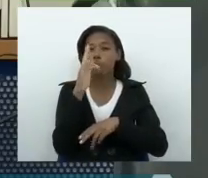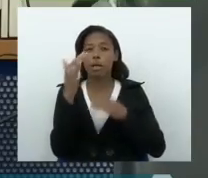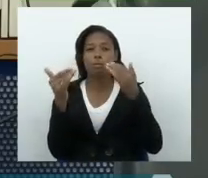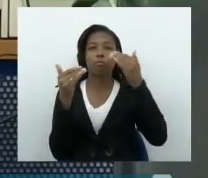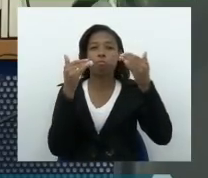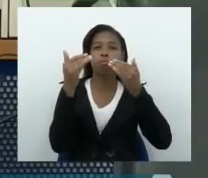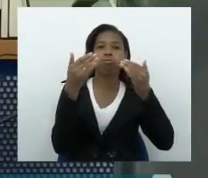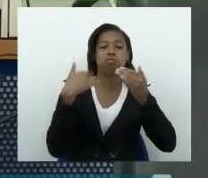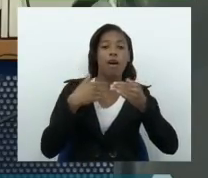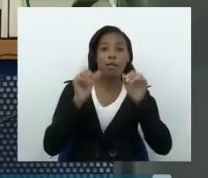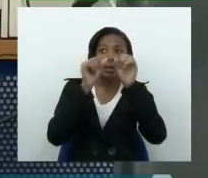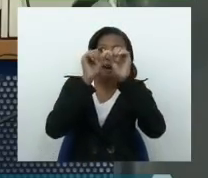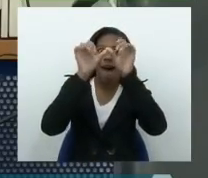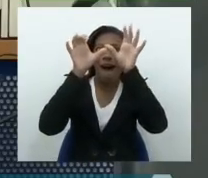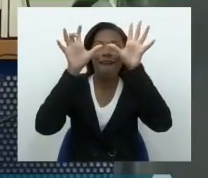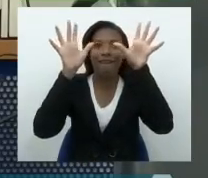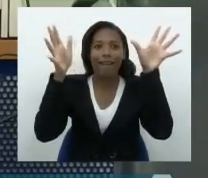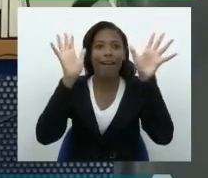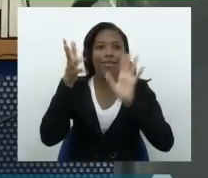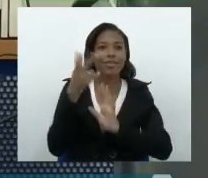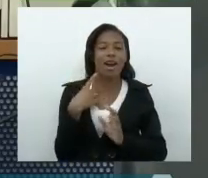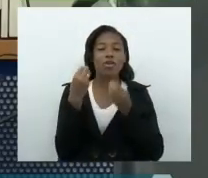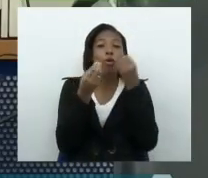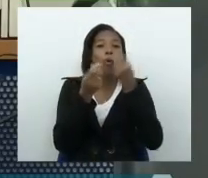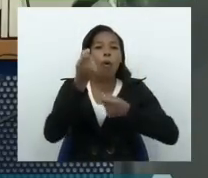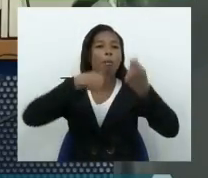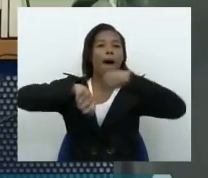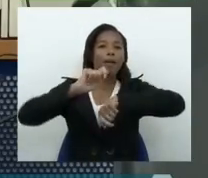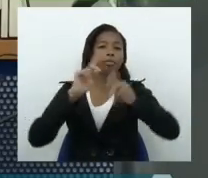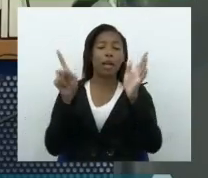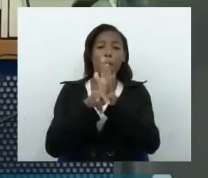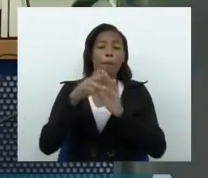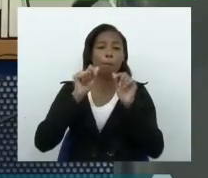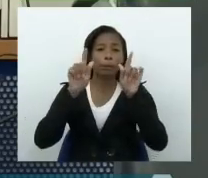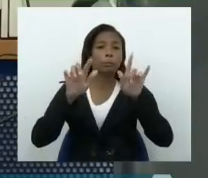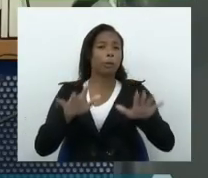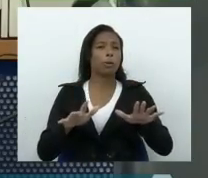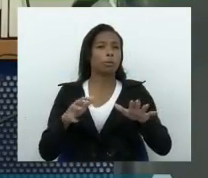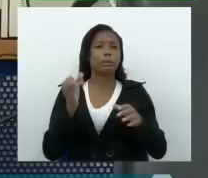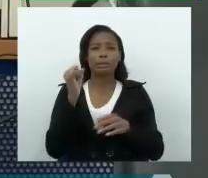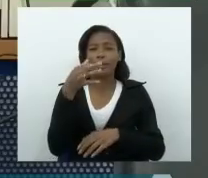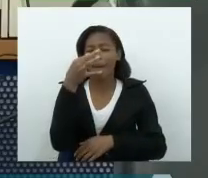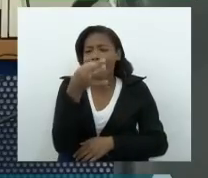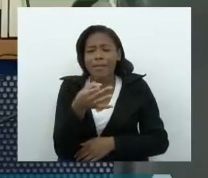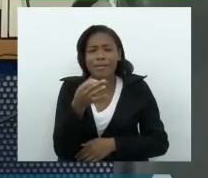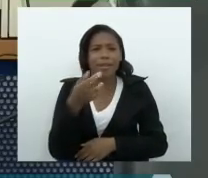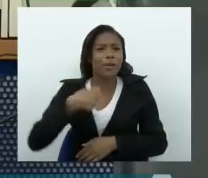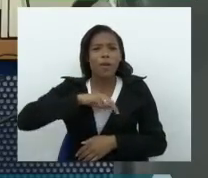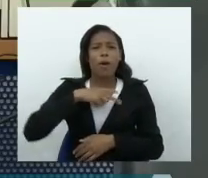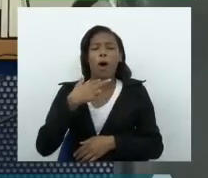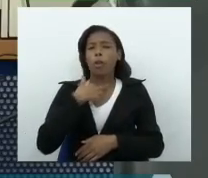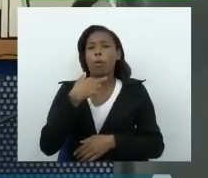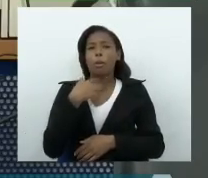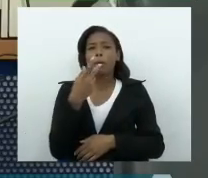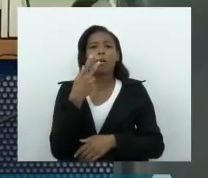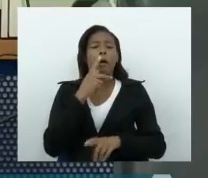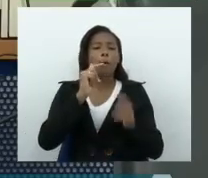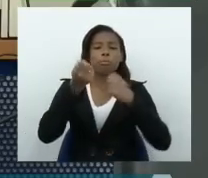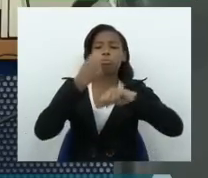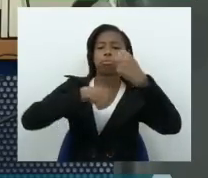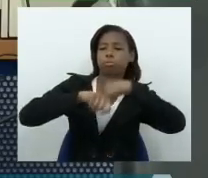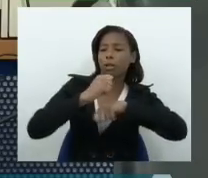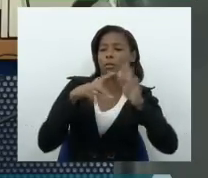a clara visão de como administrar essa cidade. É lógico que não podemos fazer